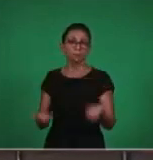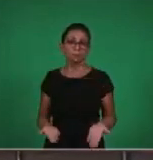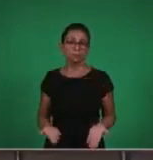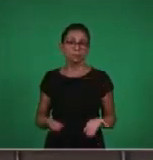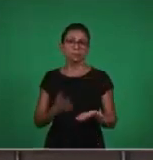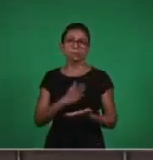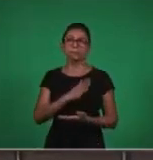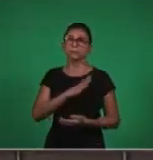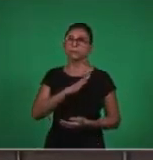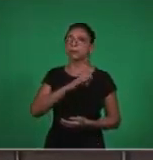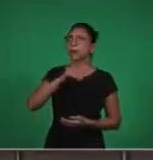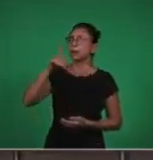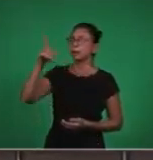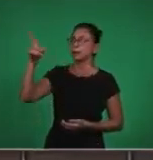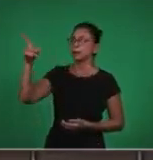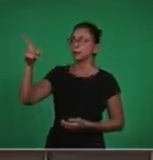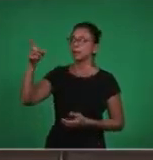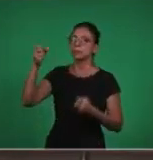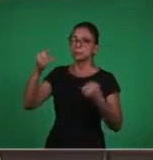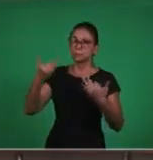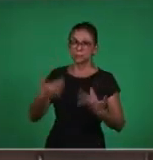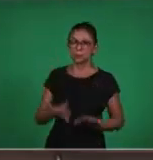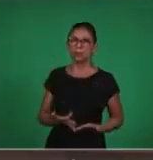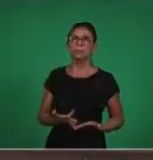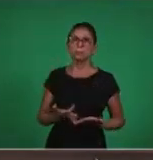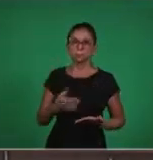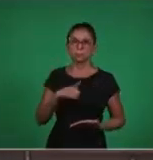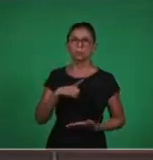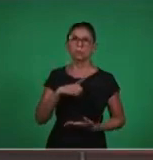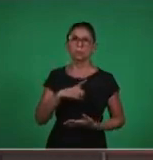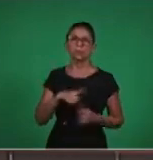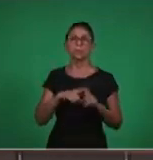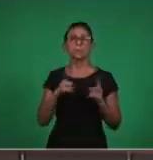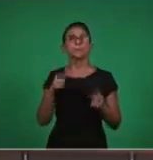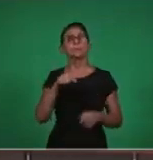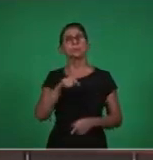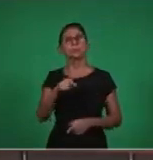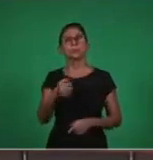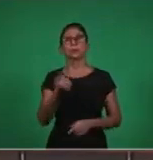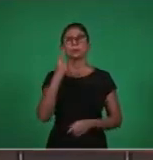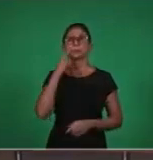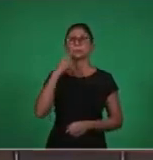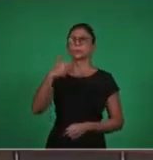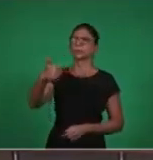tem a explicação. Agora, quando eu chego aqui no final e digo: olha que vocês estão vendo isso aqui,